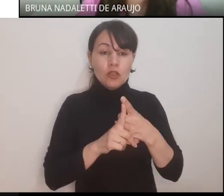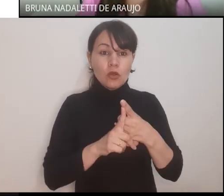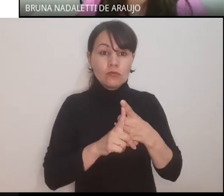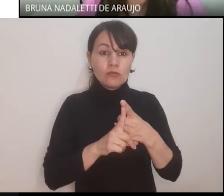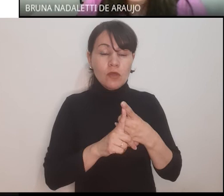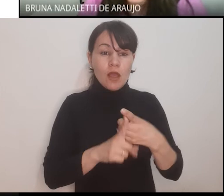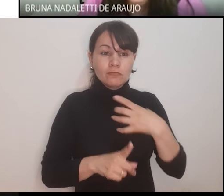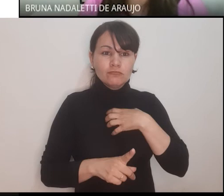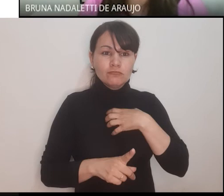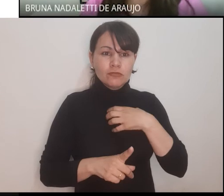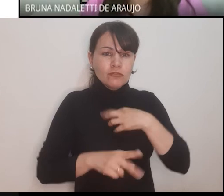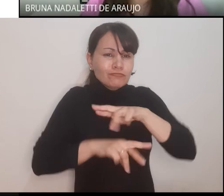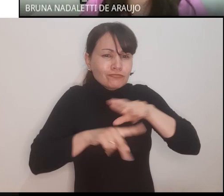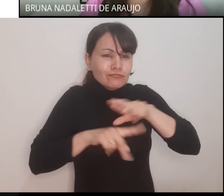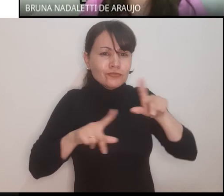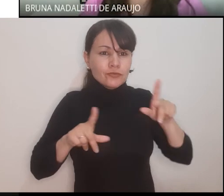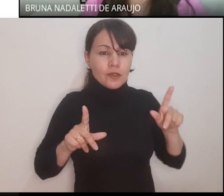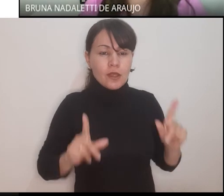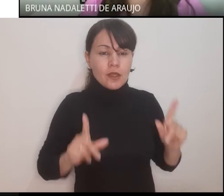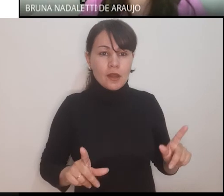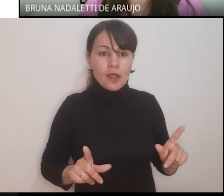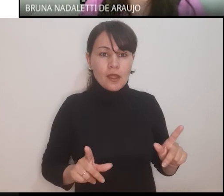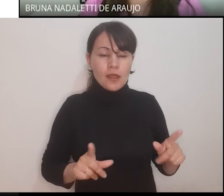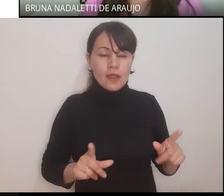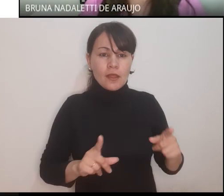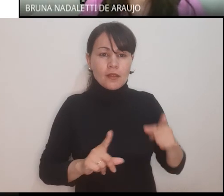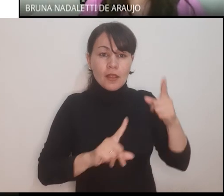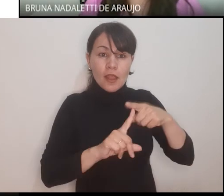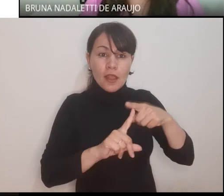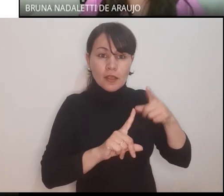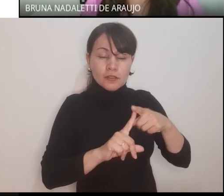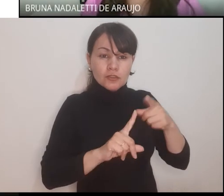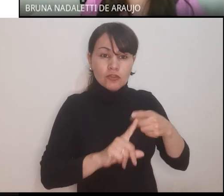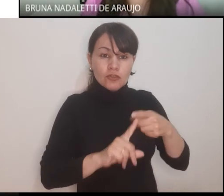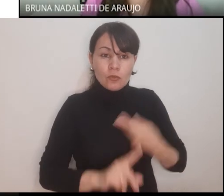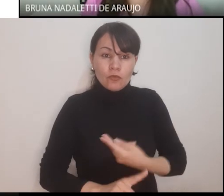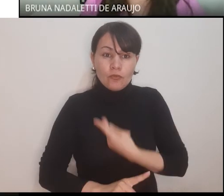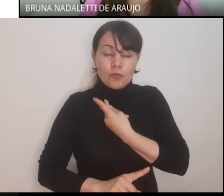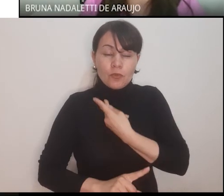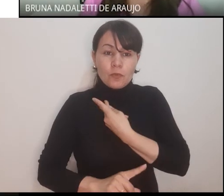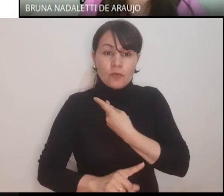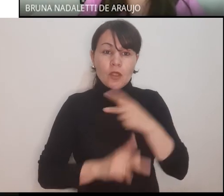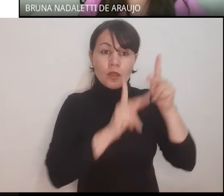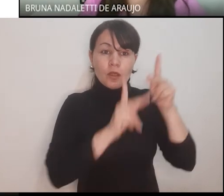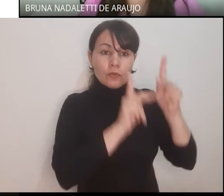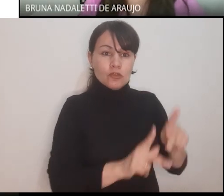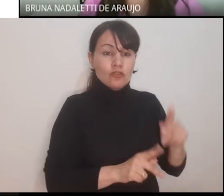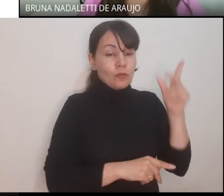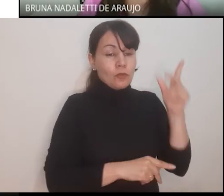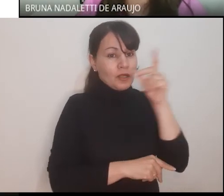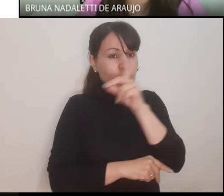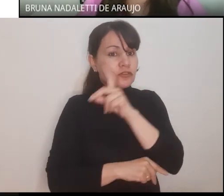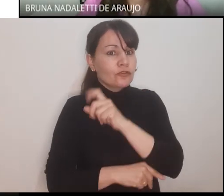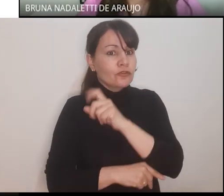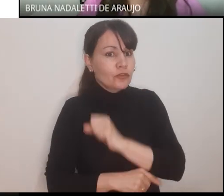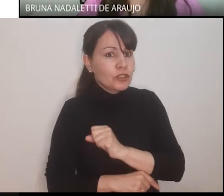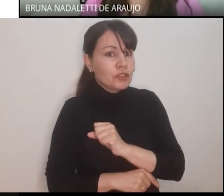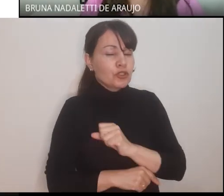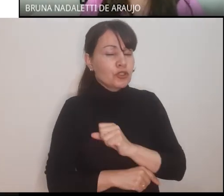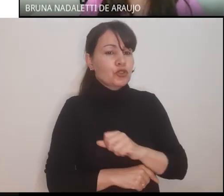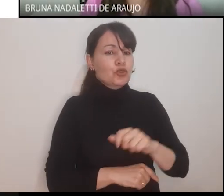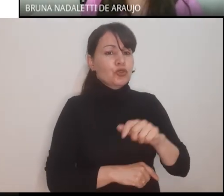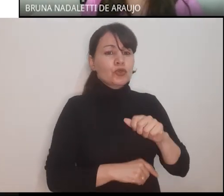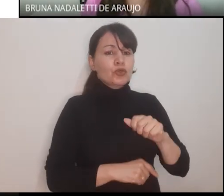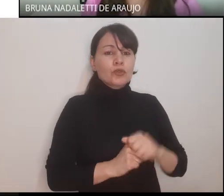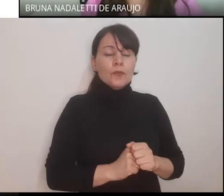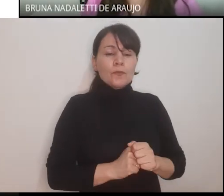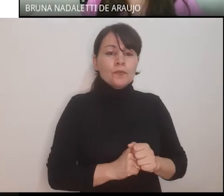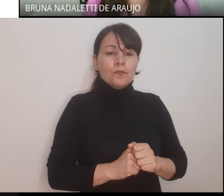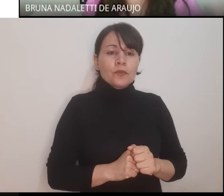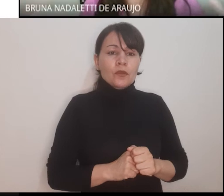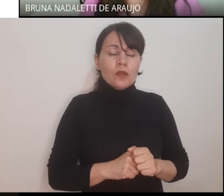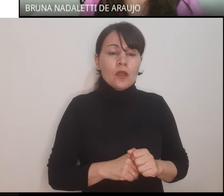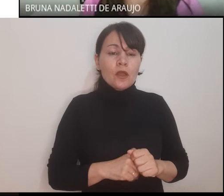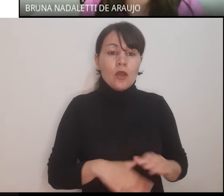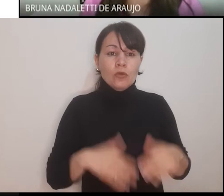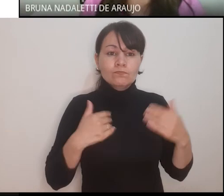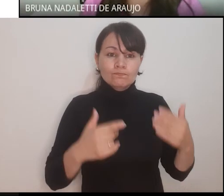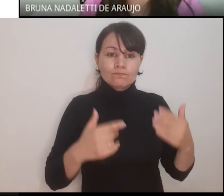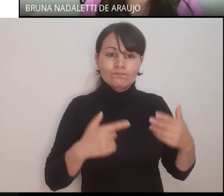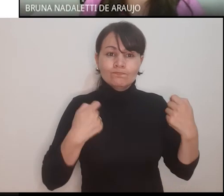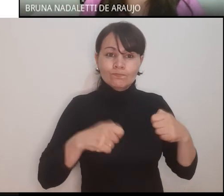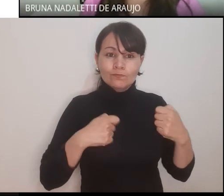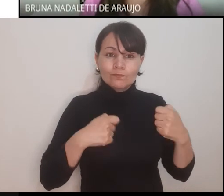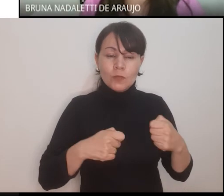forma vasta este tipo de catéter em pacientes mais complexos, agudos, cuja necessidade de ir